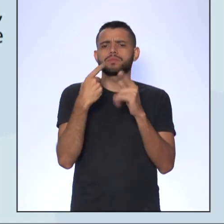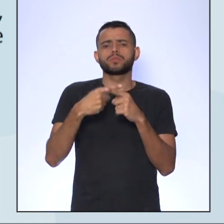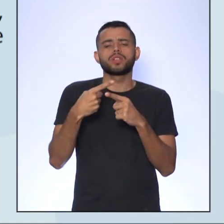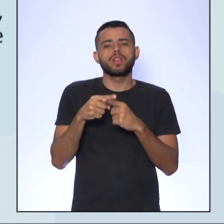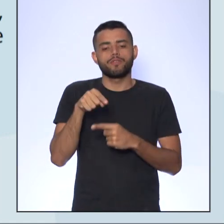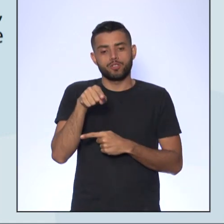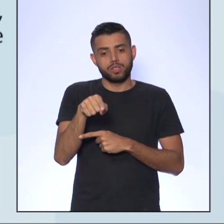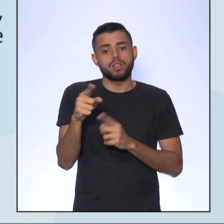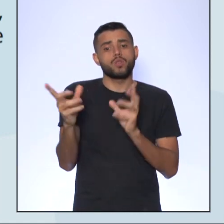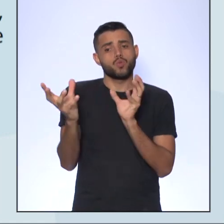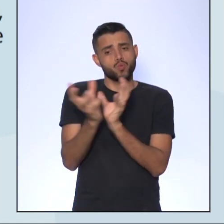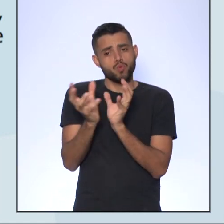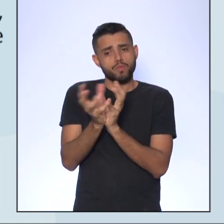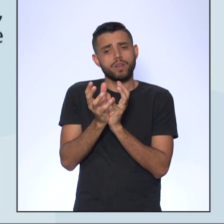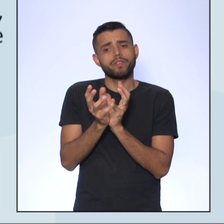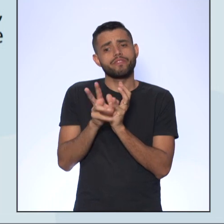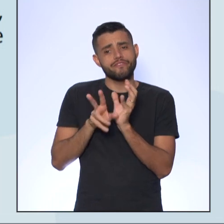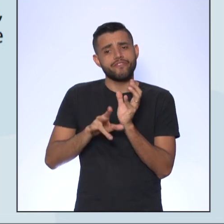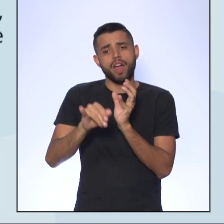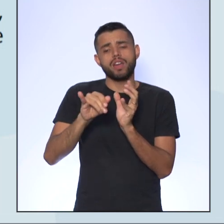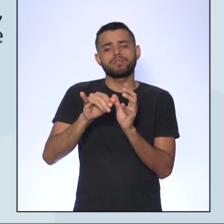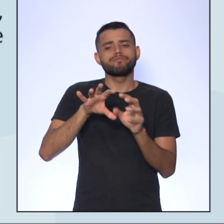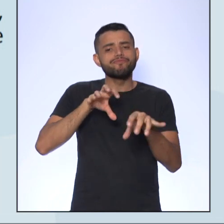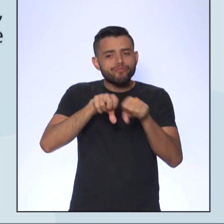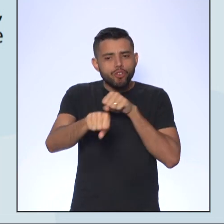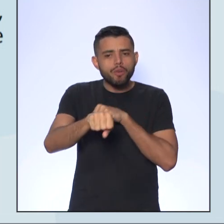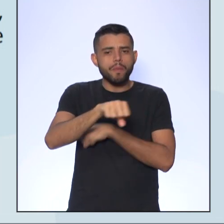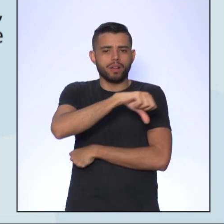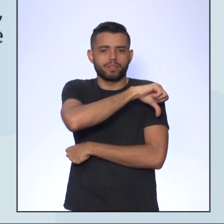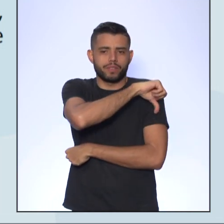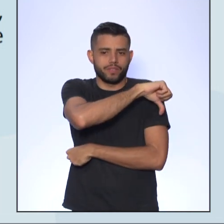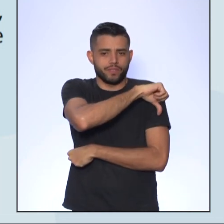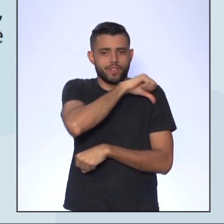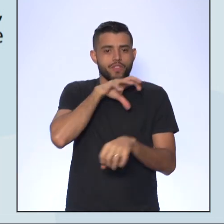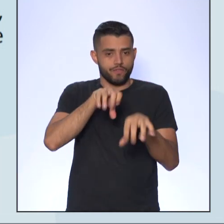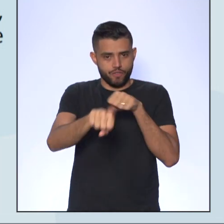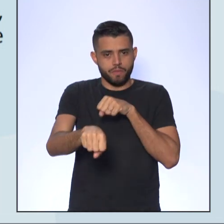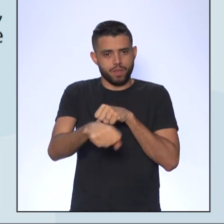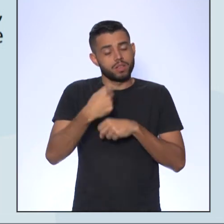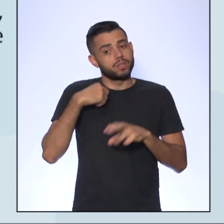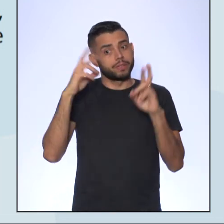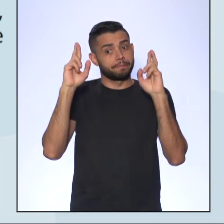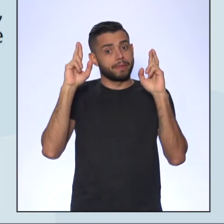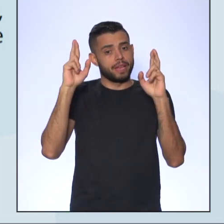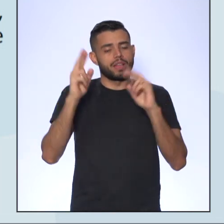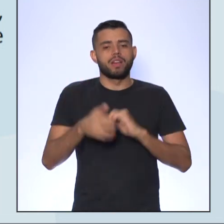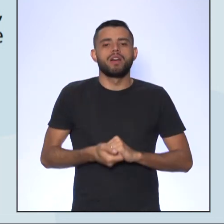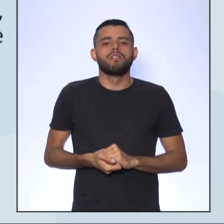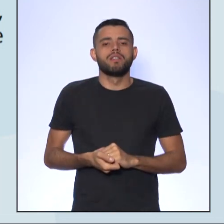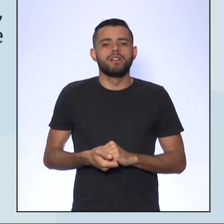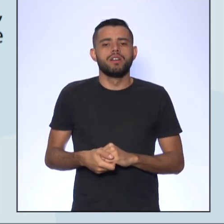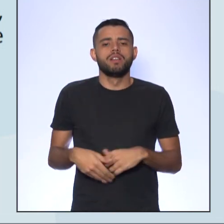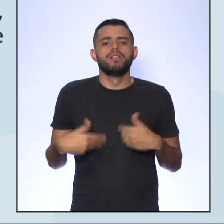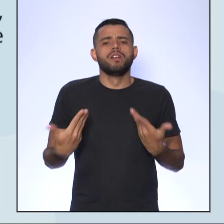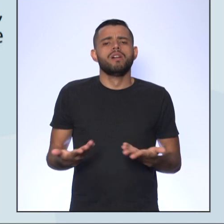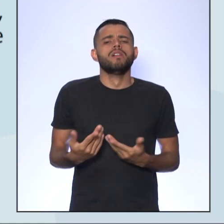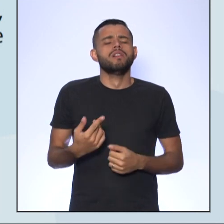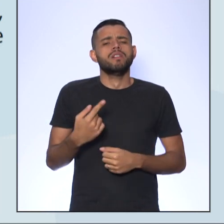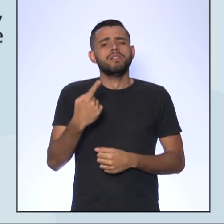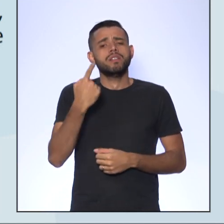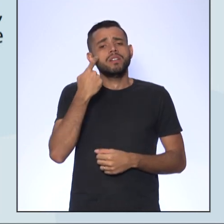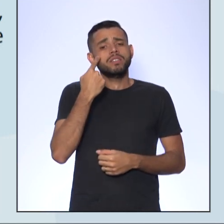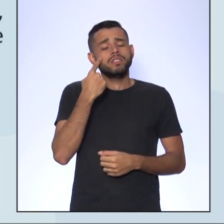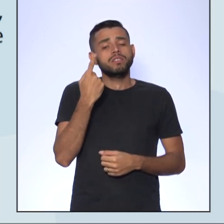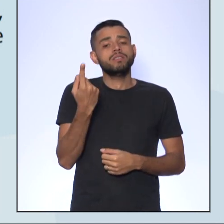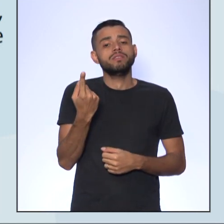turma irão concluir o ensino fundamental. Esperamos, né? Sim. Visando a uma possível